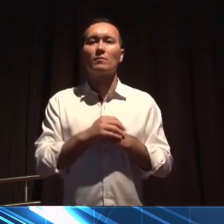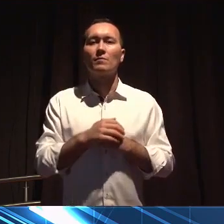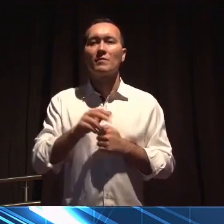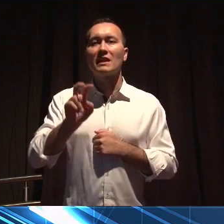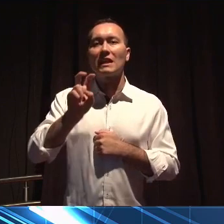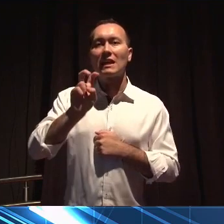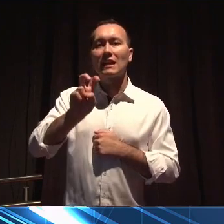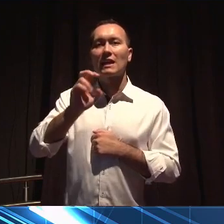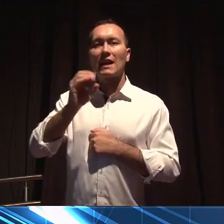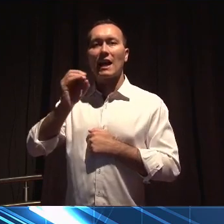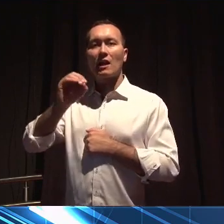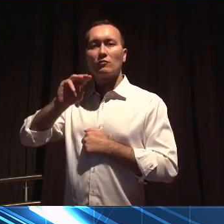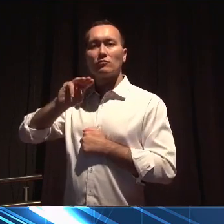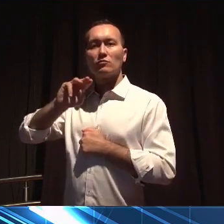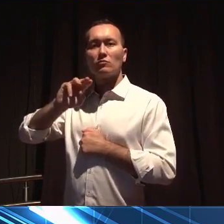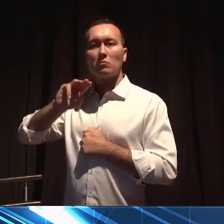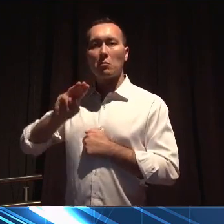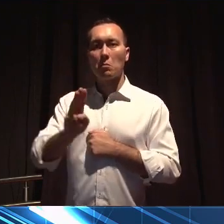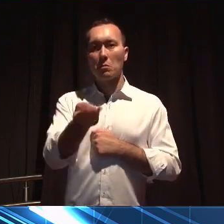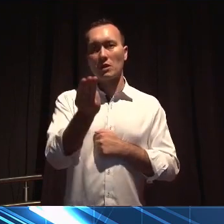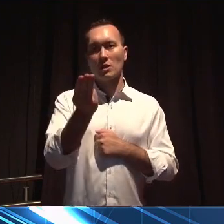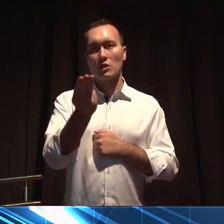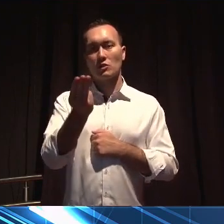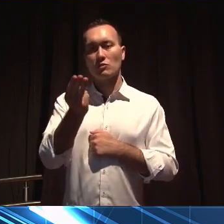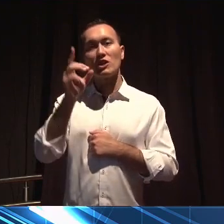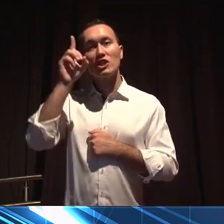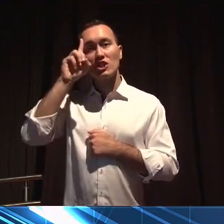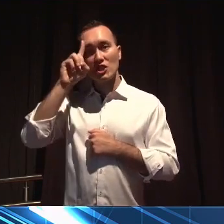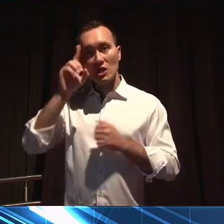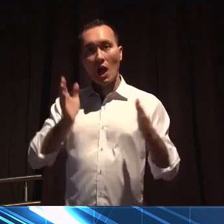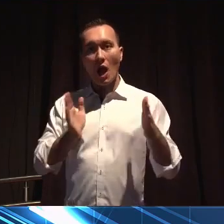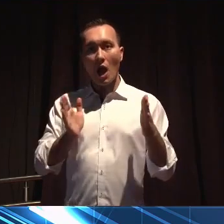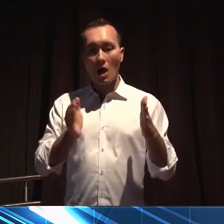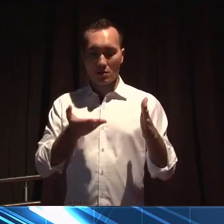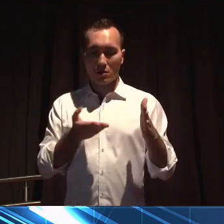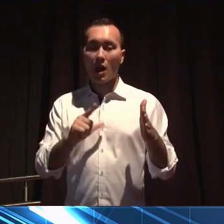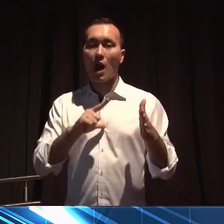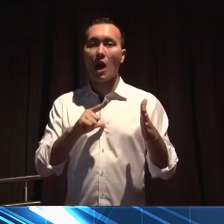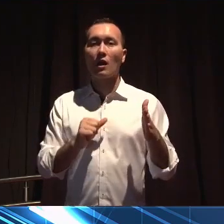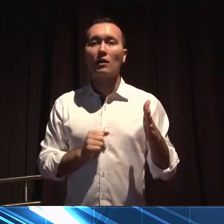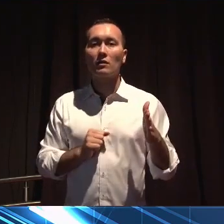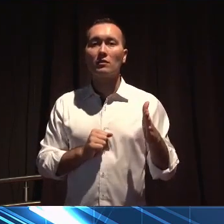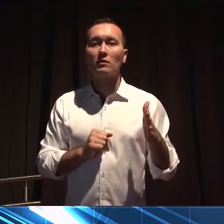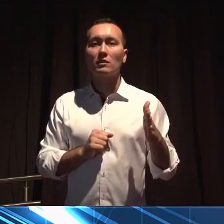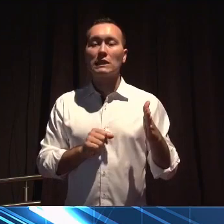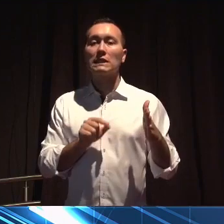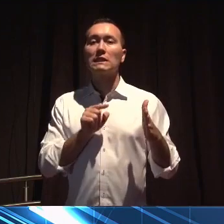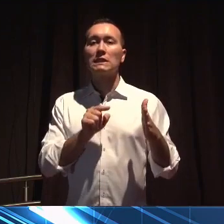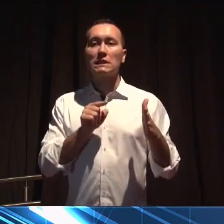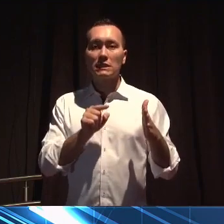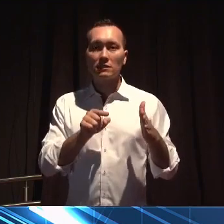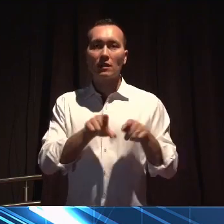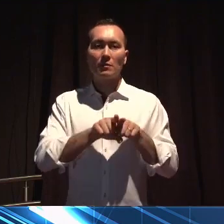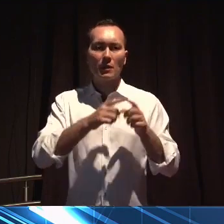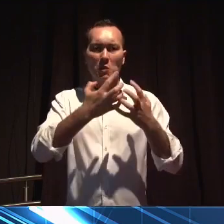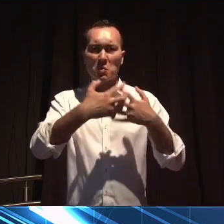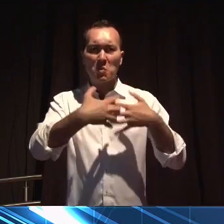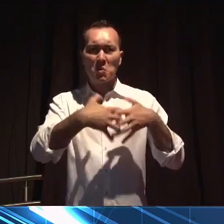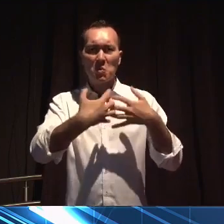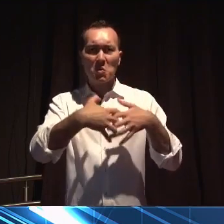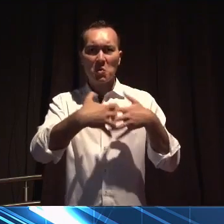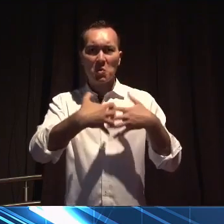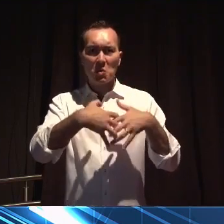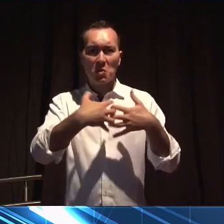de requisições por dia. Esses serviços rodam em torno de 100%, 100 instâncias em escala máxima, 100